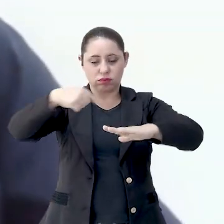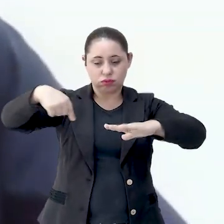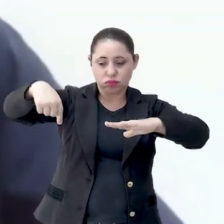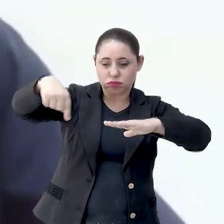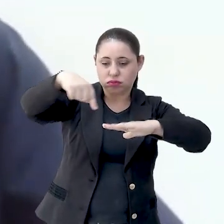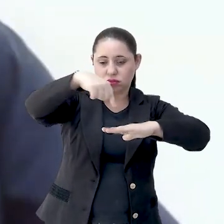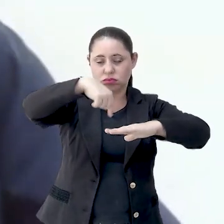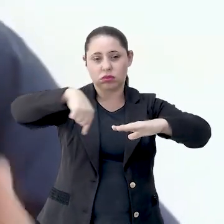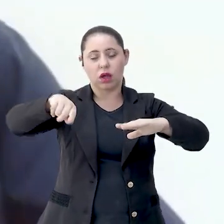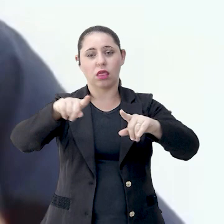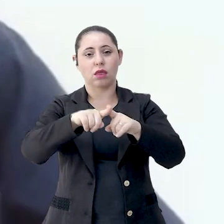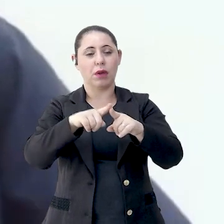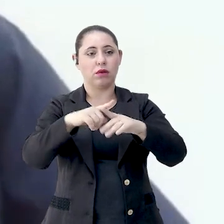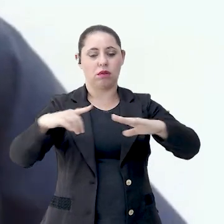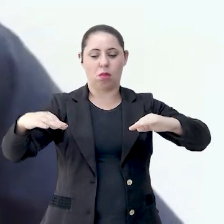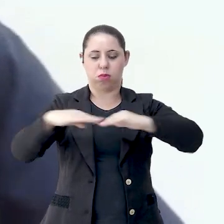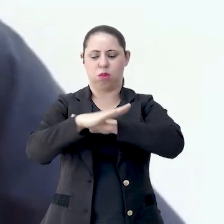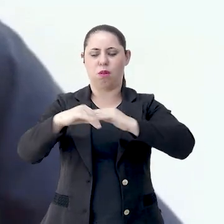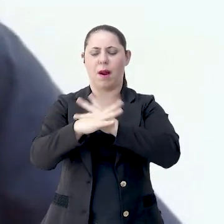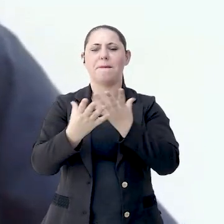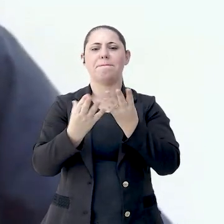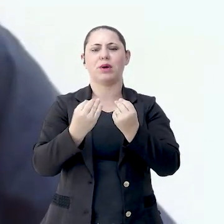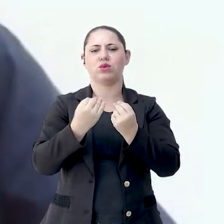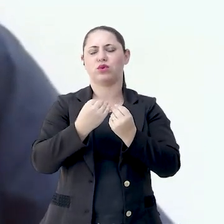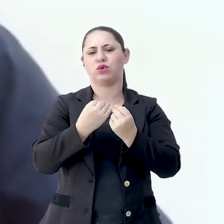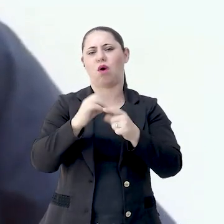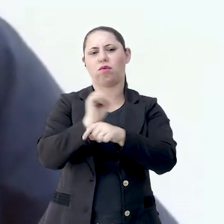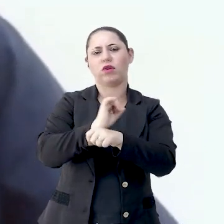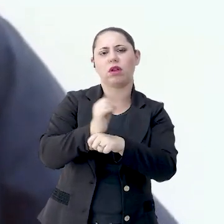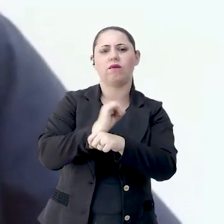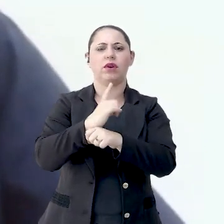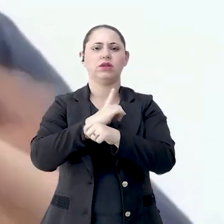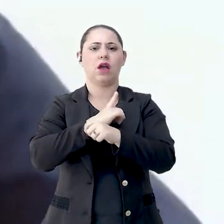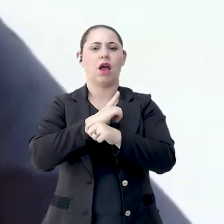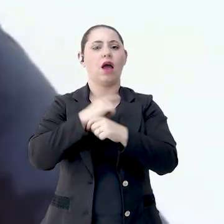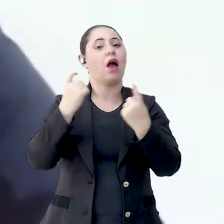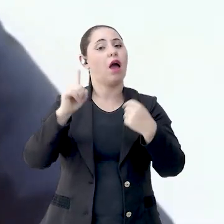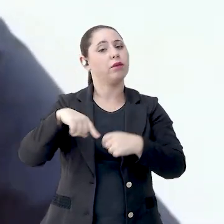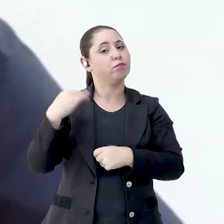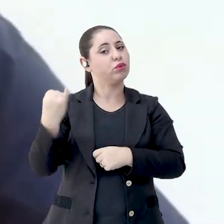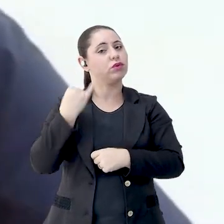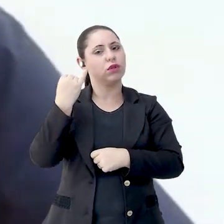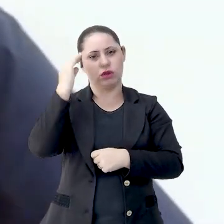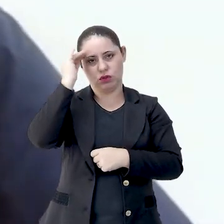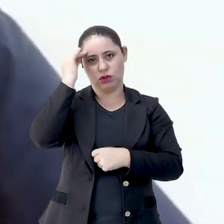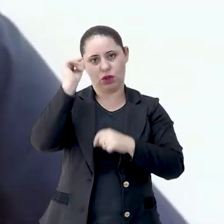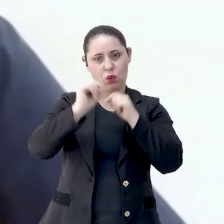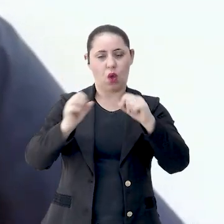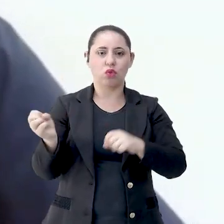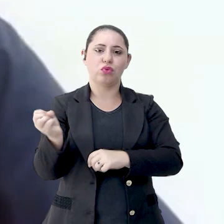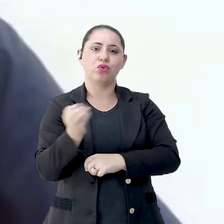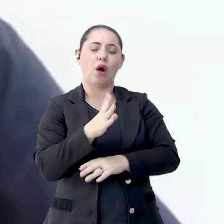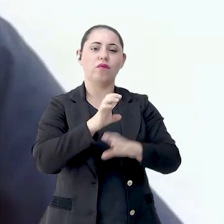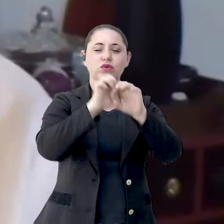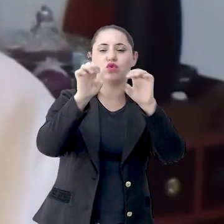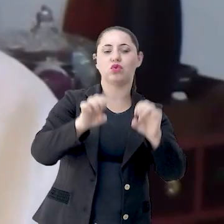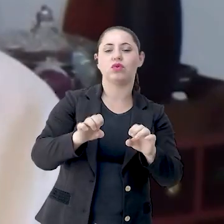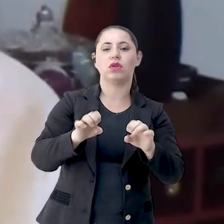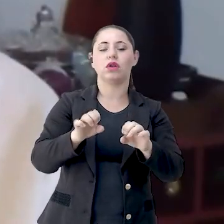essa nova estruturação logística e olhar muito para a Rota Biooceânica, que ela muda muito o fluxo de mercadorias no estado de Mato Grosso do Sul. A